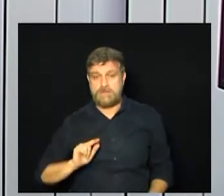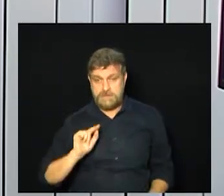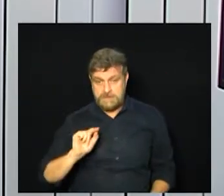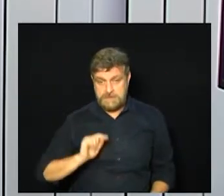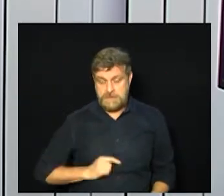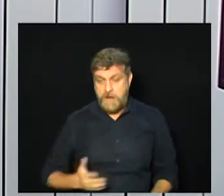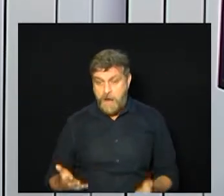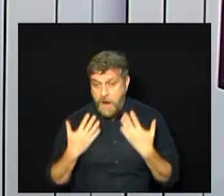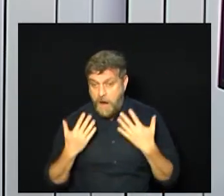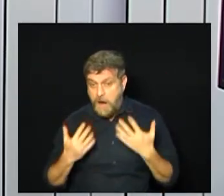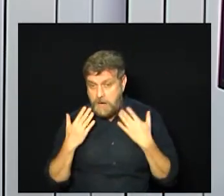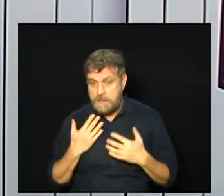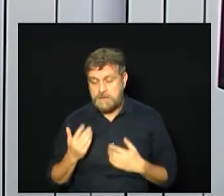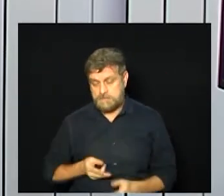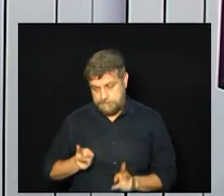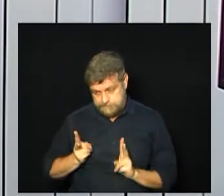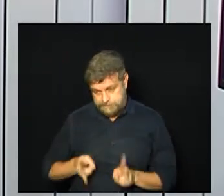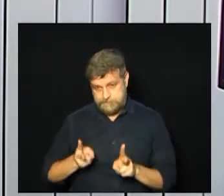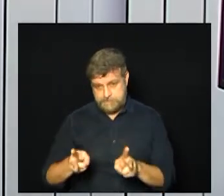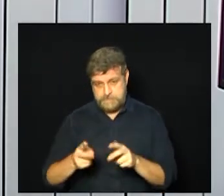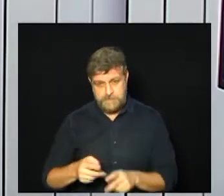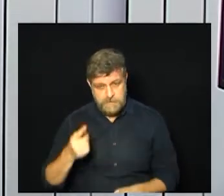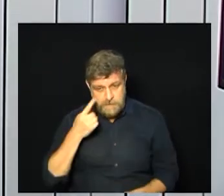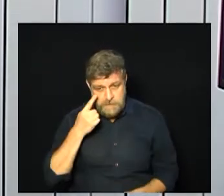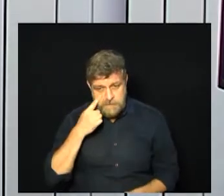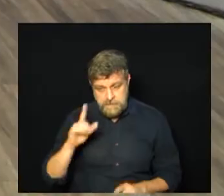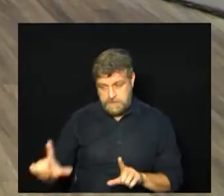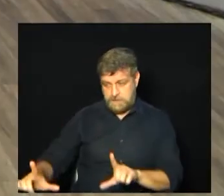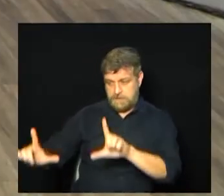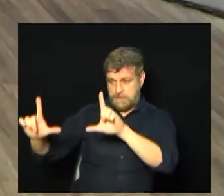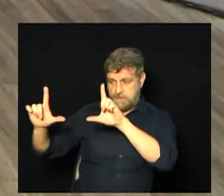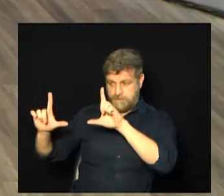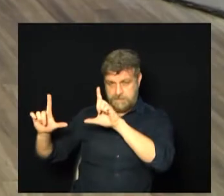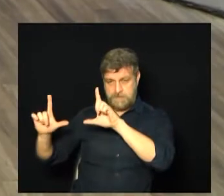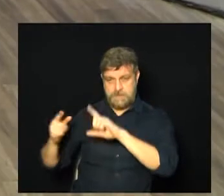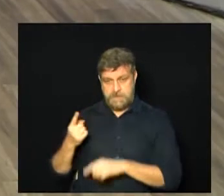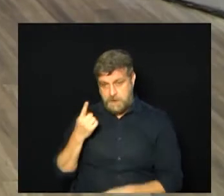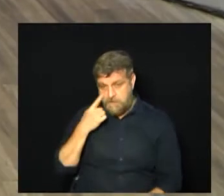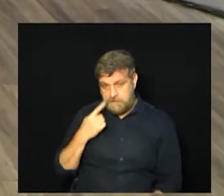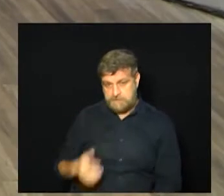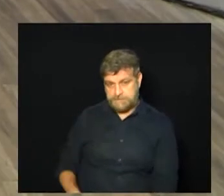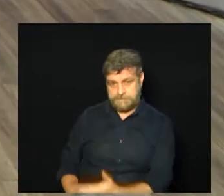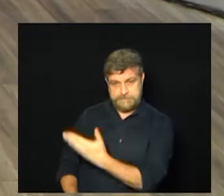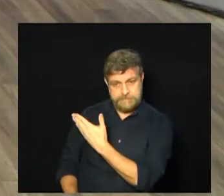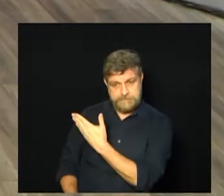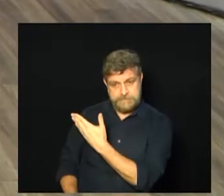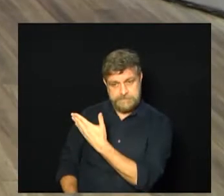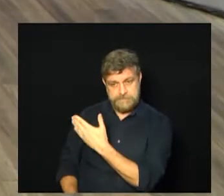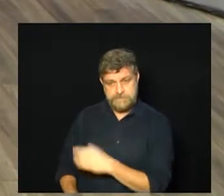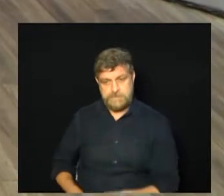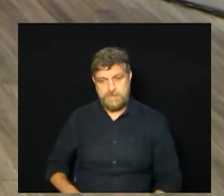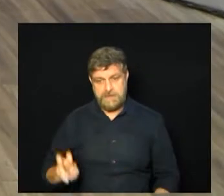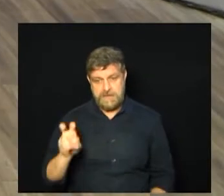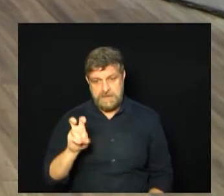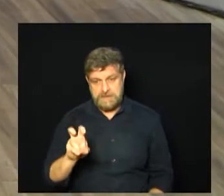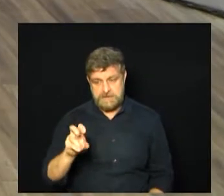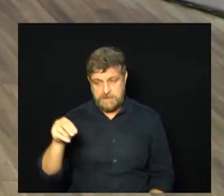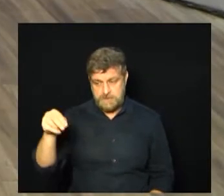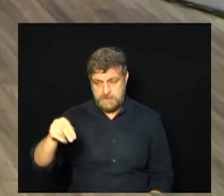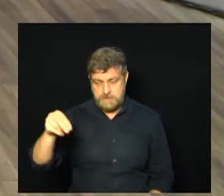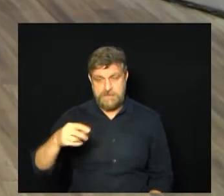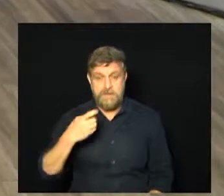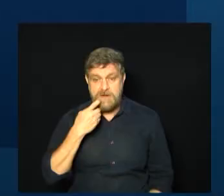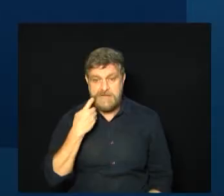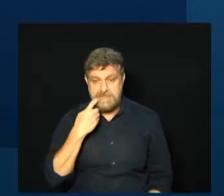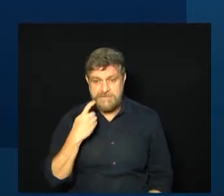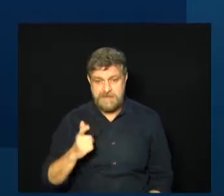este calorão permanece, viu? Vamos às temperaturas, olha só, elas já estão aqui na minha tela. Então, amanhã, 5 de novembro, na